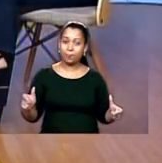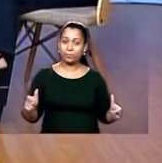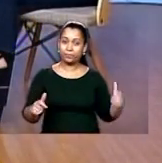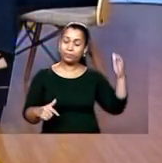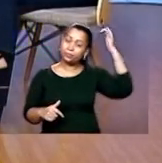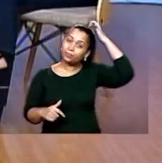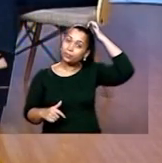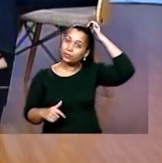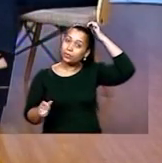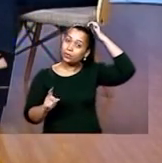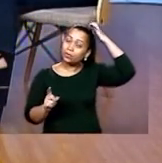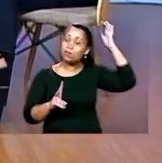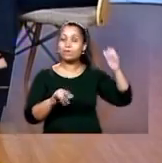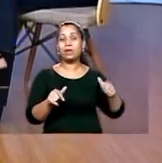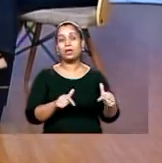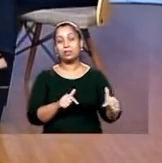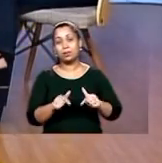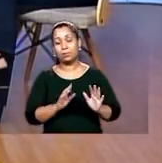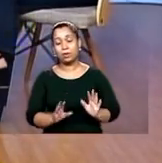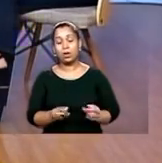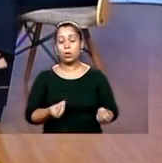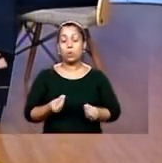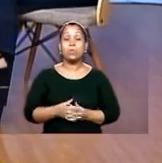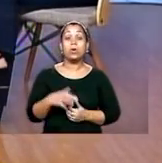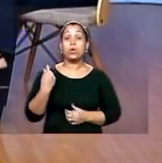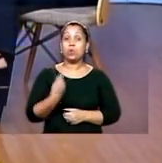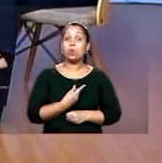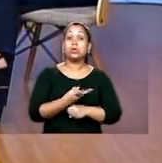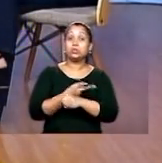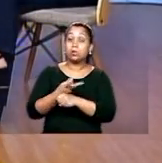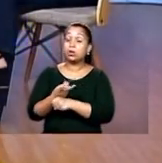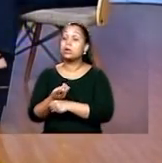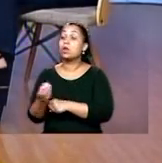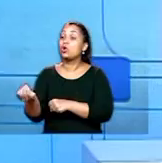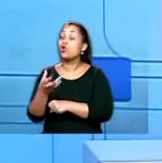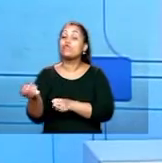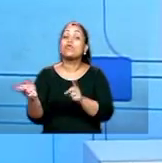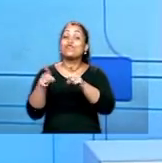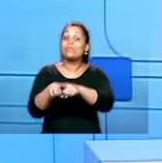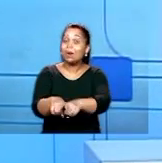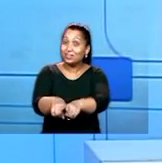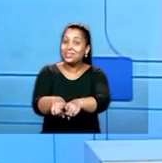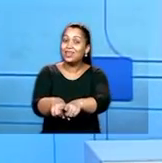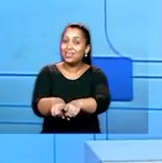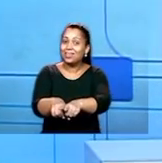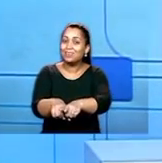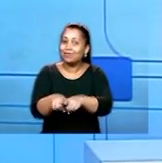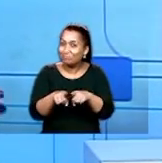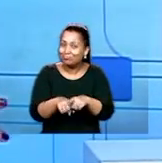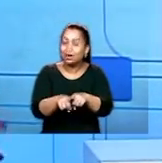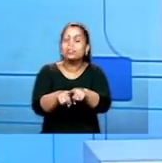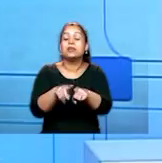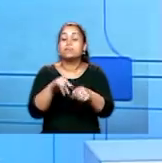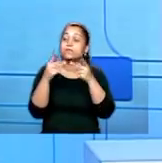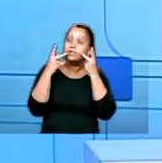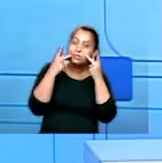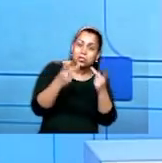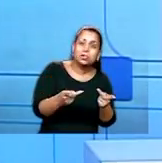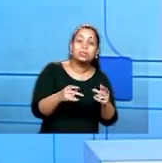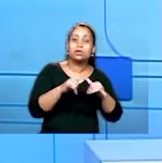Ou, por enquanto, vamos trabalhar com isso? Nós estamos procurando novos parceiros, né? A gente vai fazer visitas